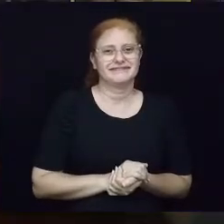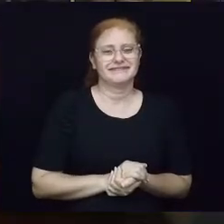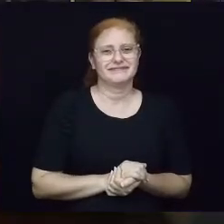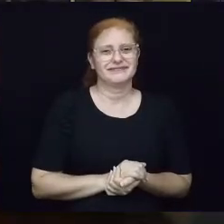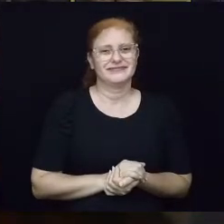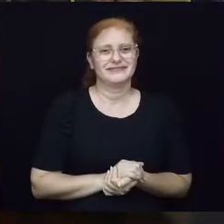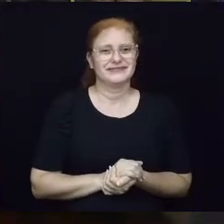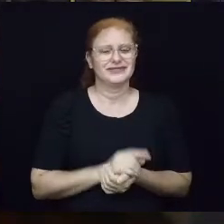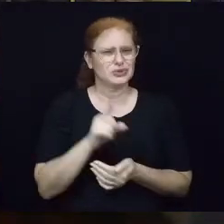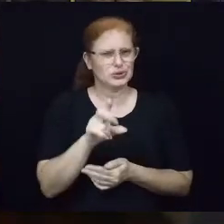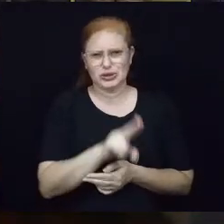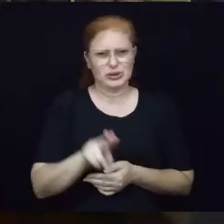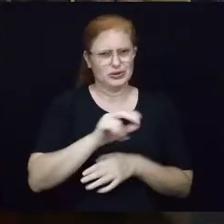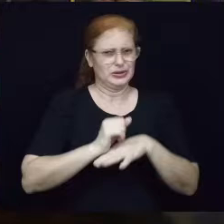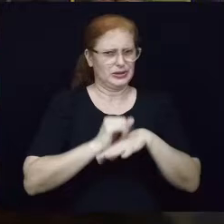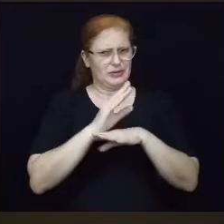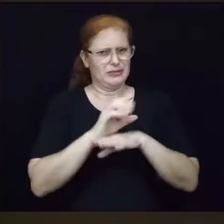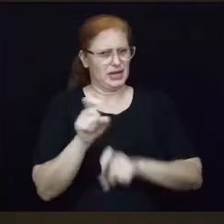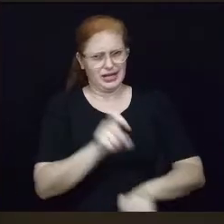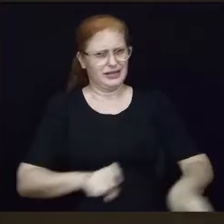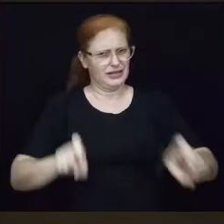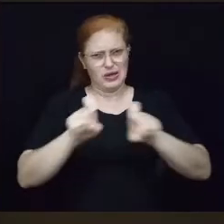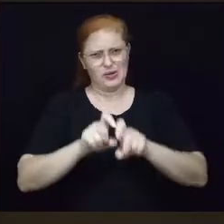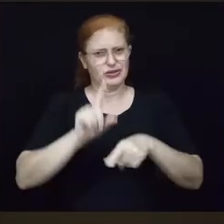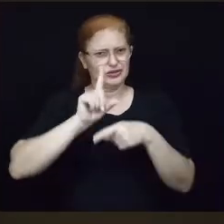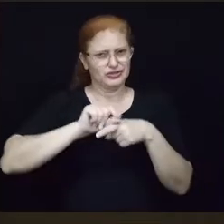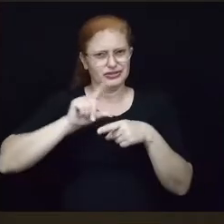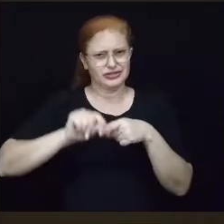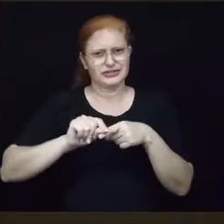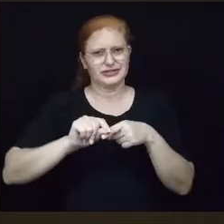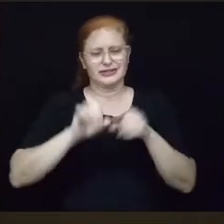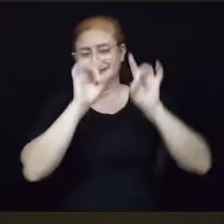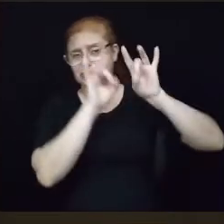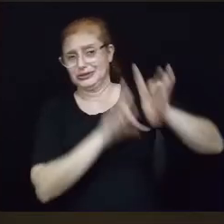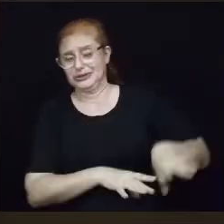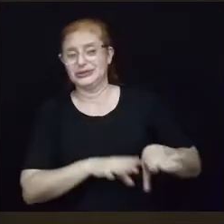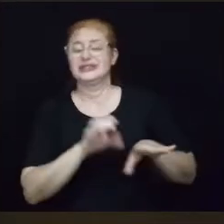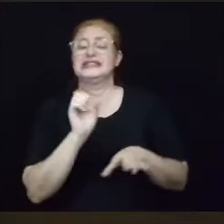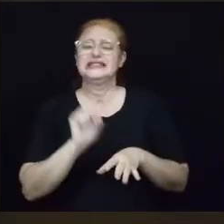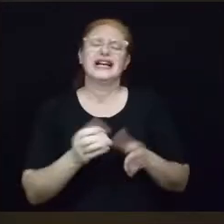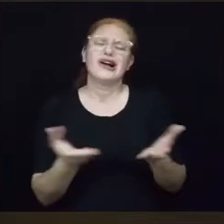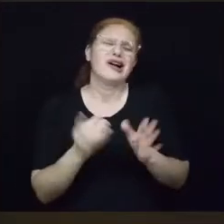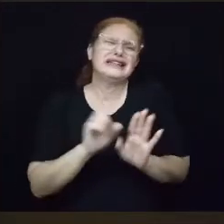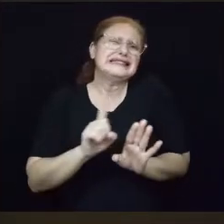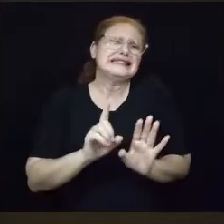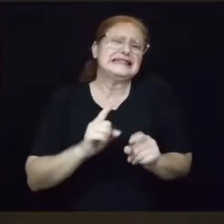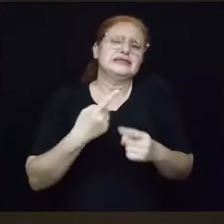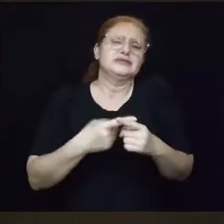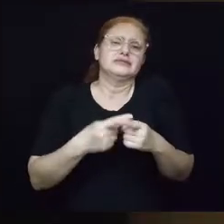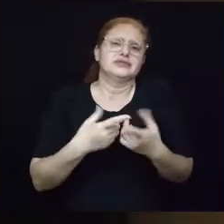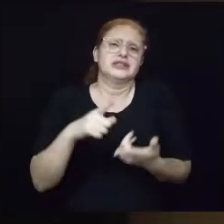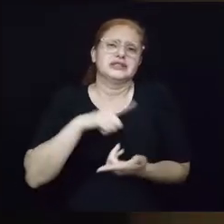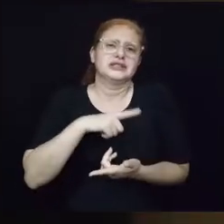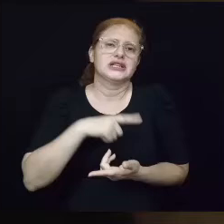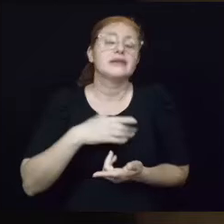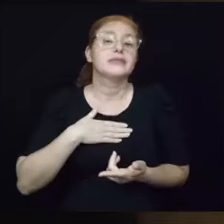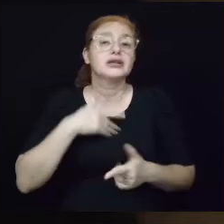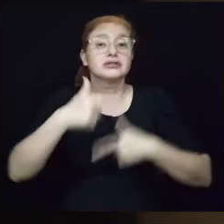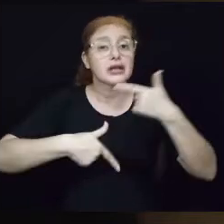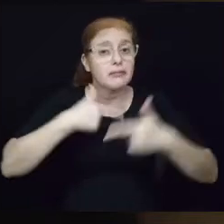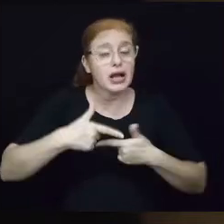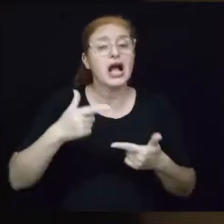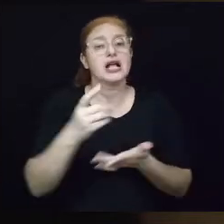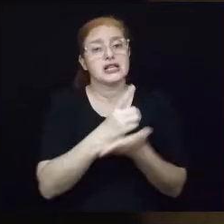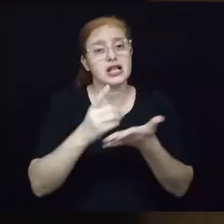E tu não usas mais, então, recursos digitais? Agora não. Abriste mão. Agora não, também porque eu tenho esse meu